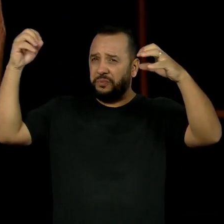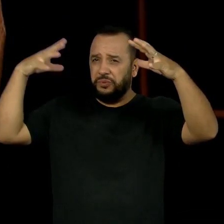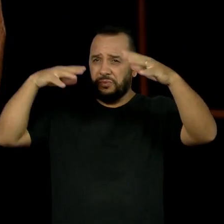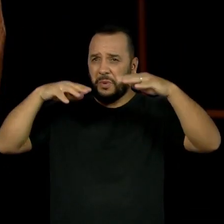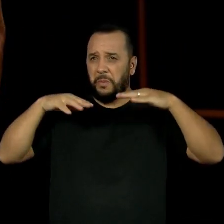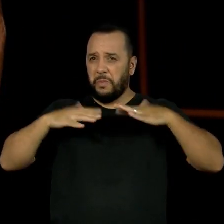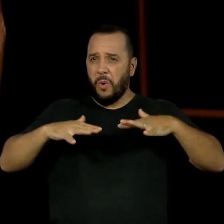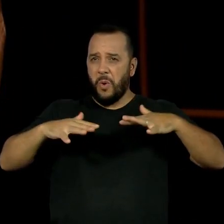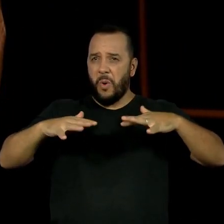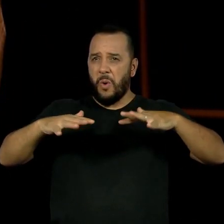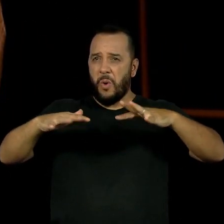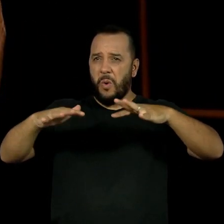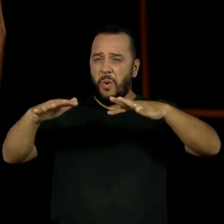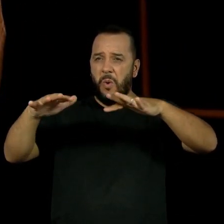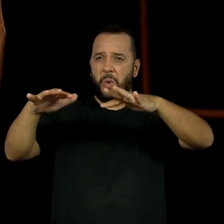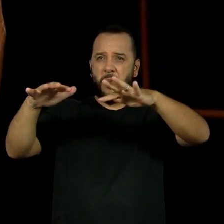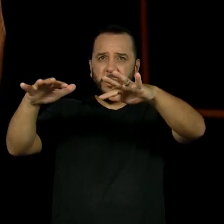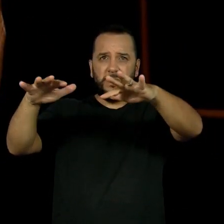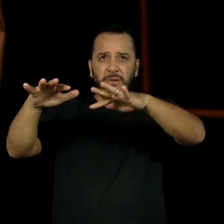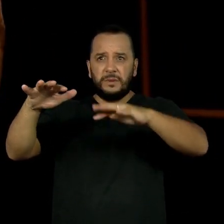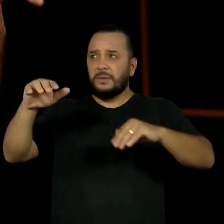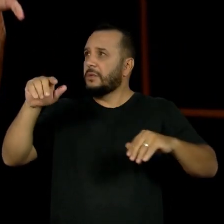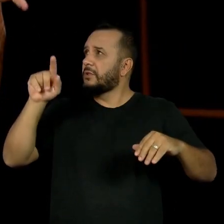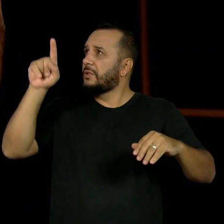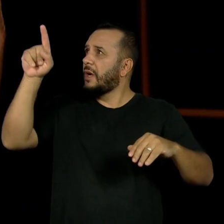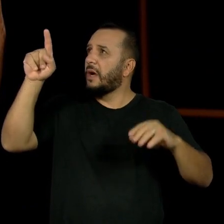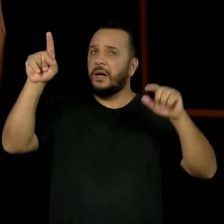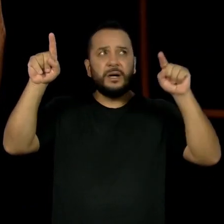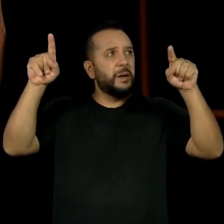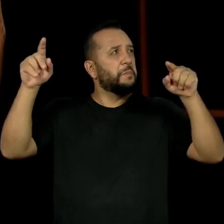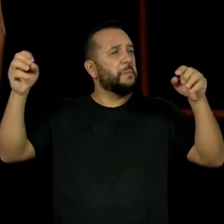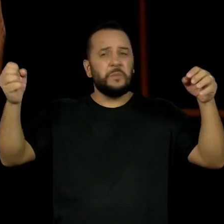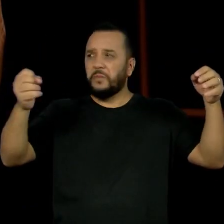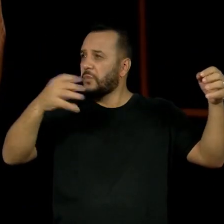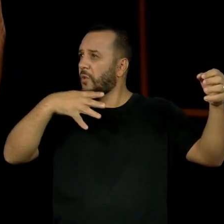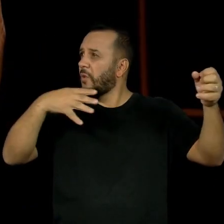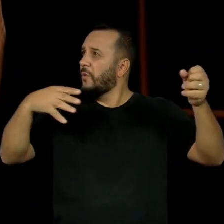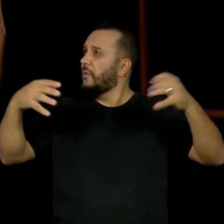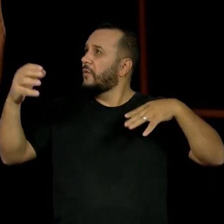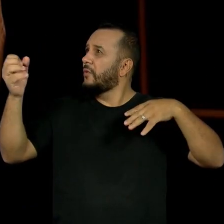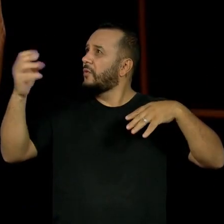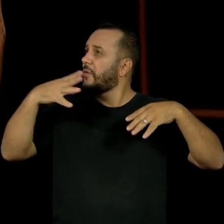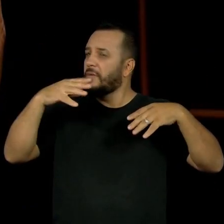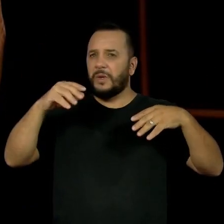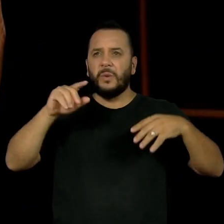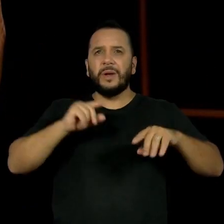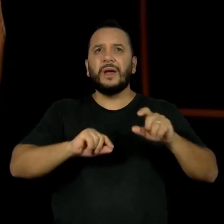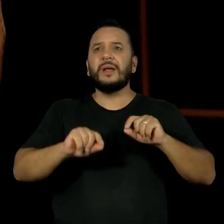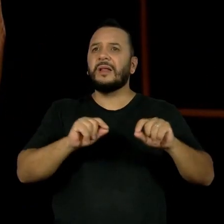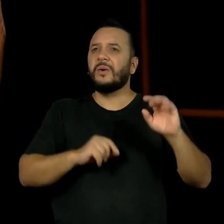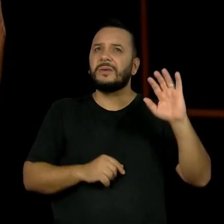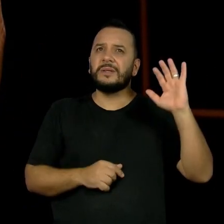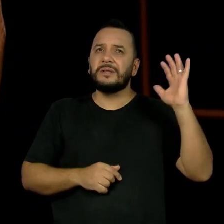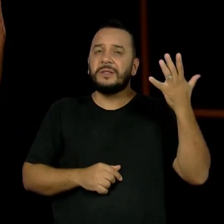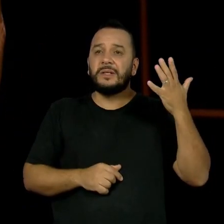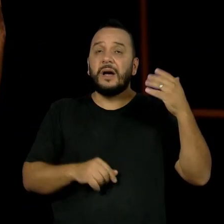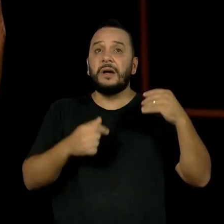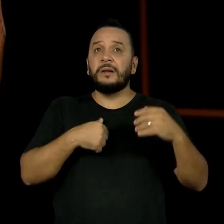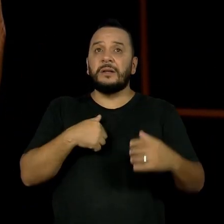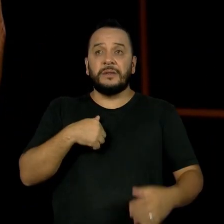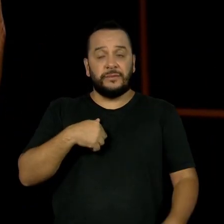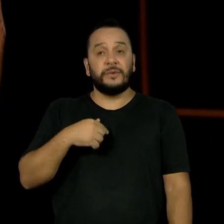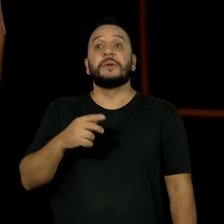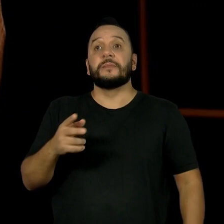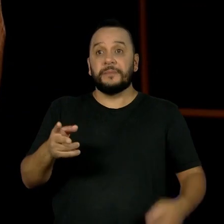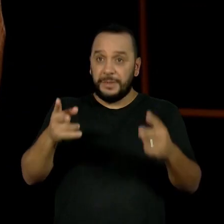som rústico, com aquela modernidade. E aí eu comecei a ficar nervosa. Falei, o que está acontecendo aqui? Eu fui reconhecendo, eram